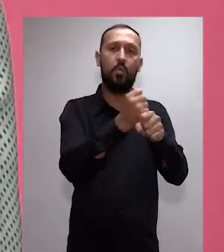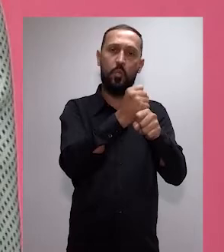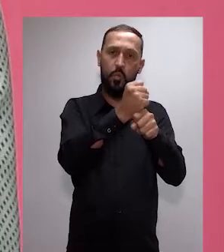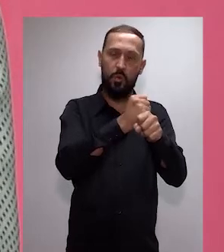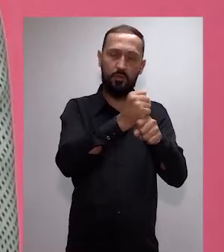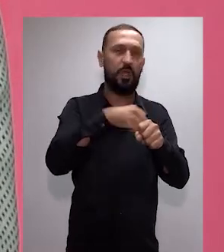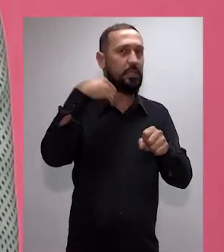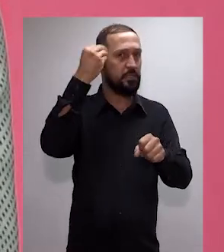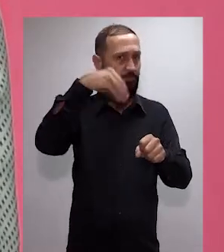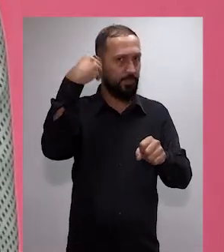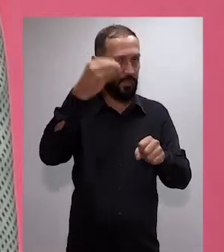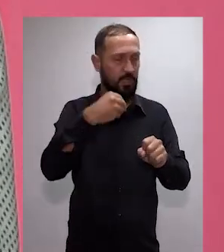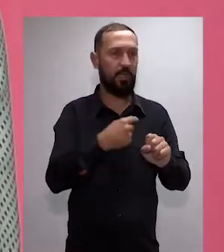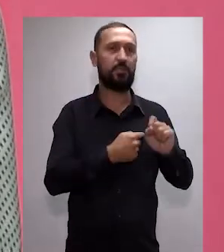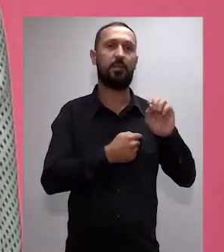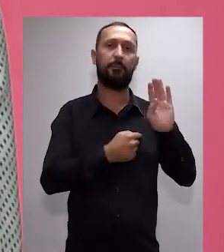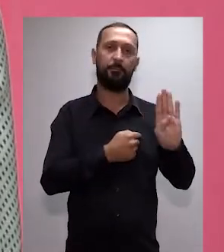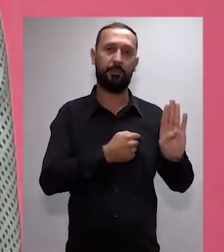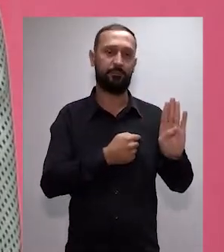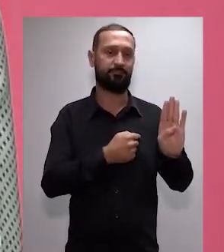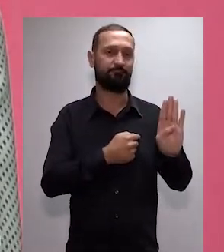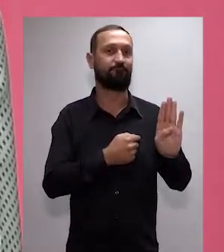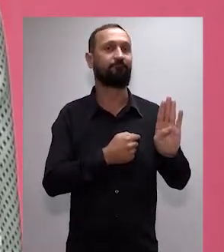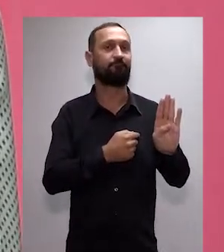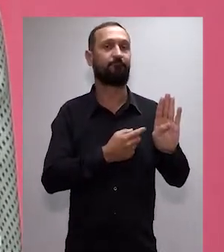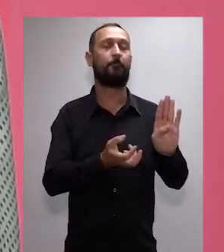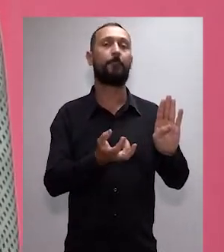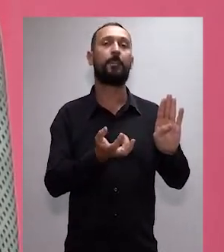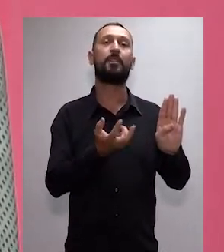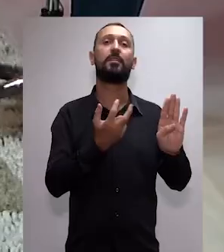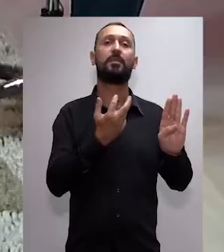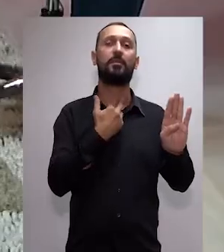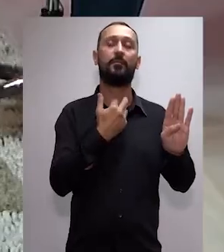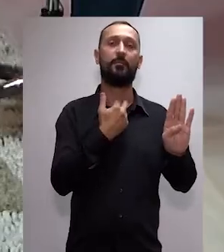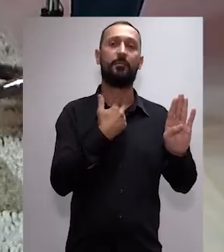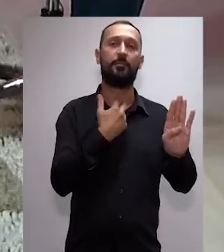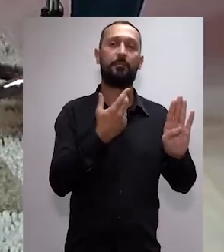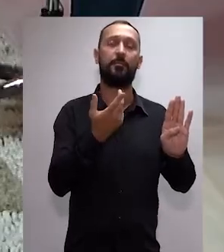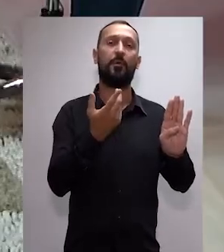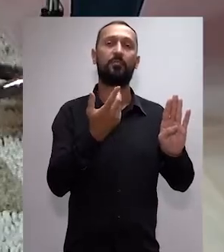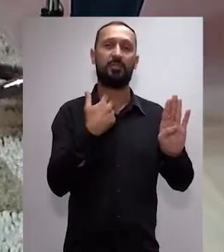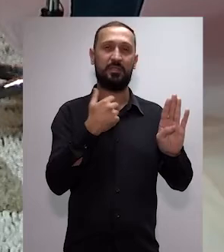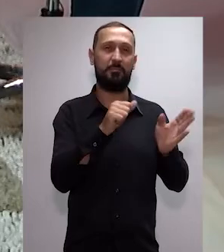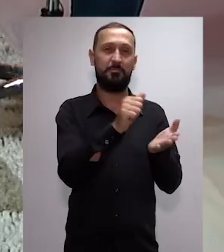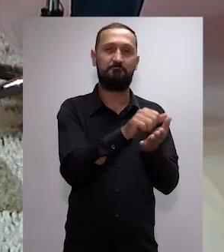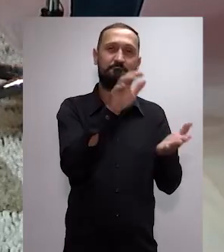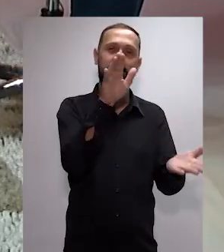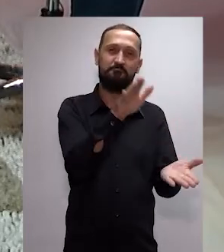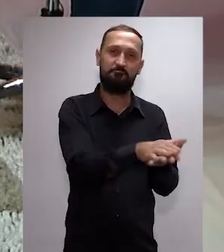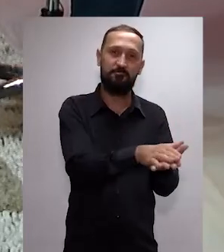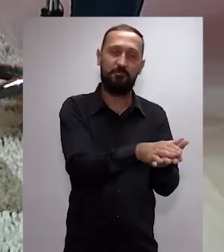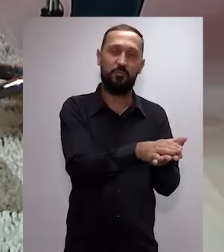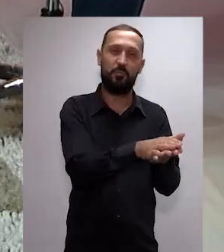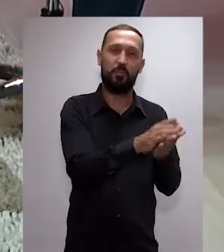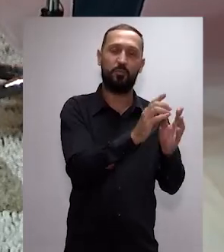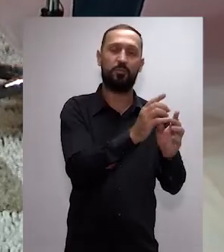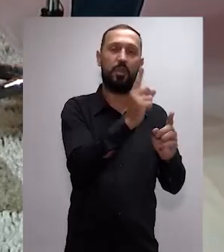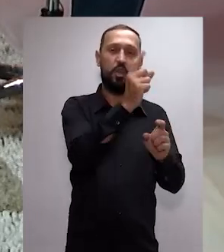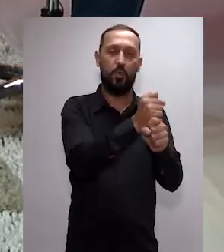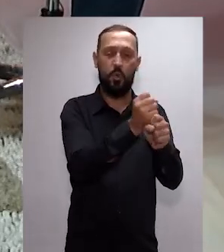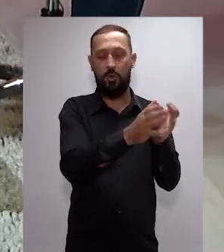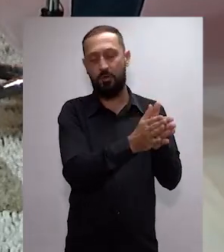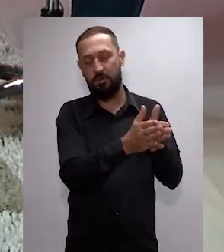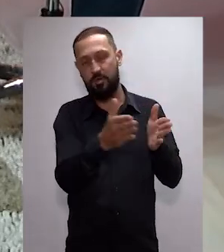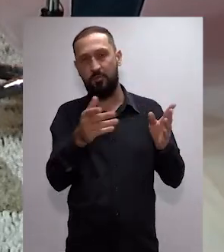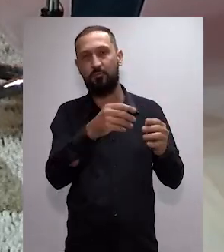de categoria B, tá? Ele não pode ter cometido mais de uma infração gravíssima nos últimos 12